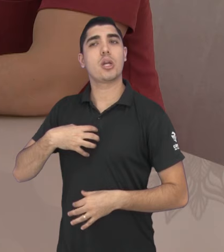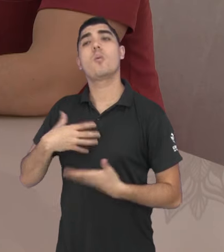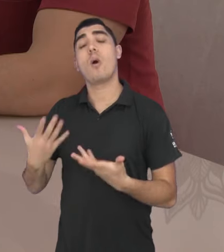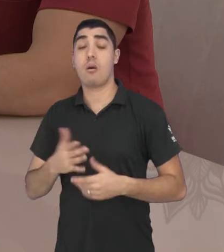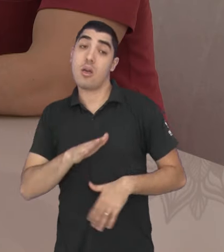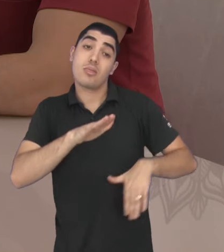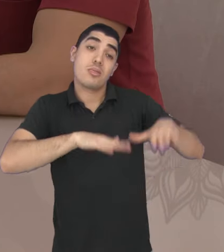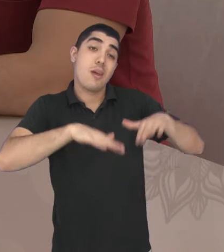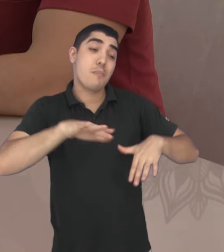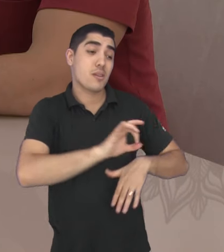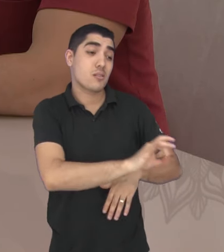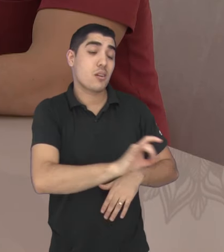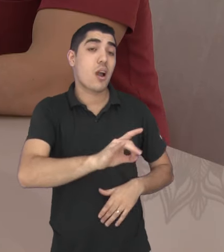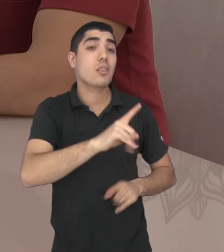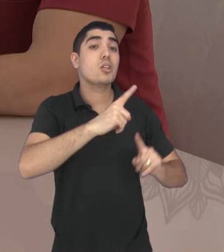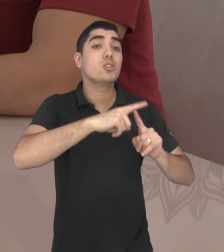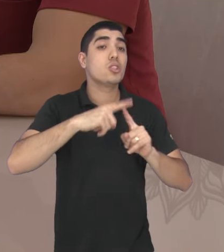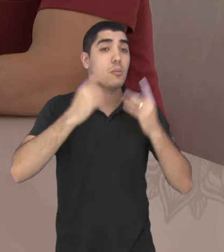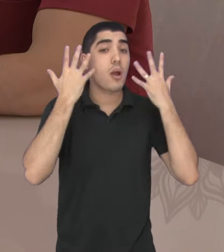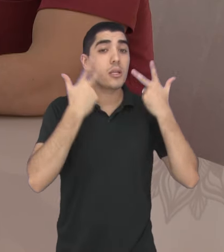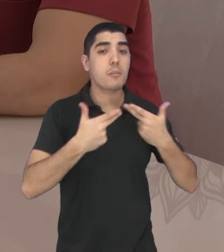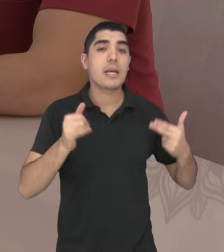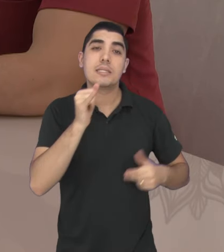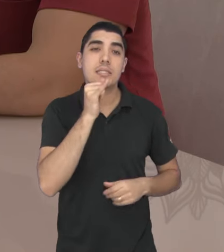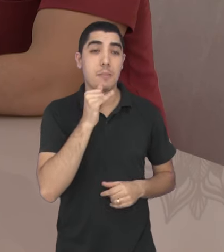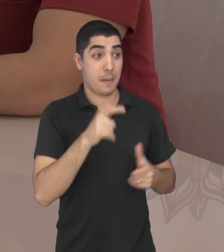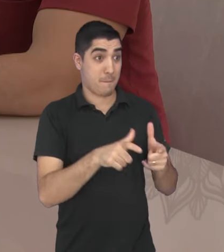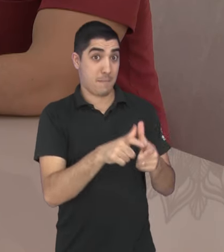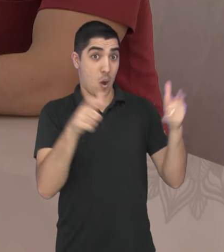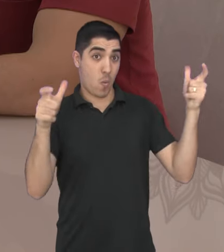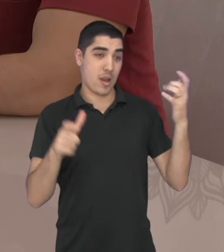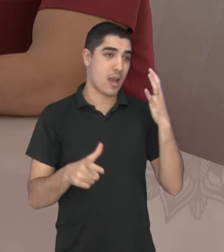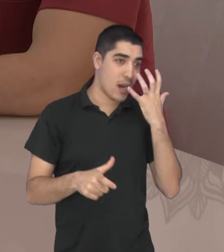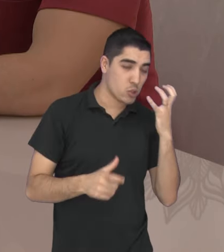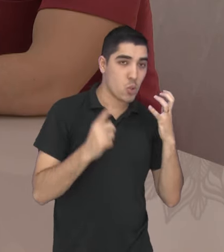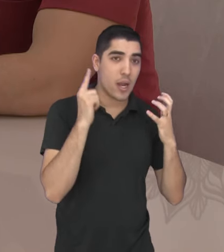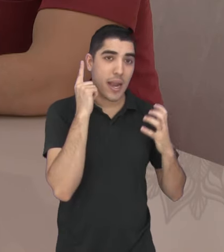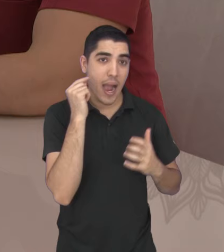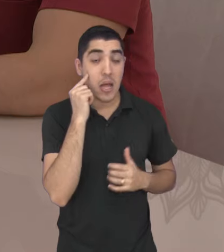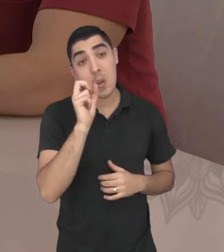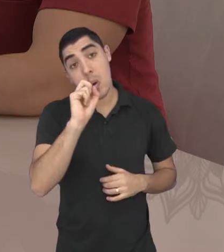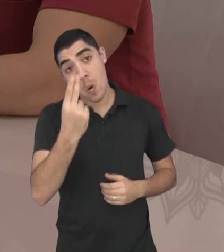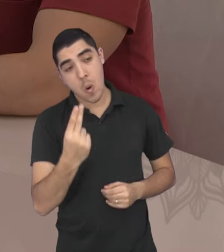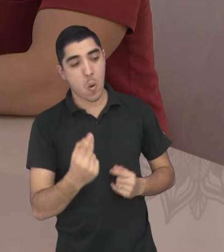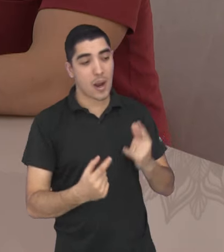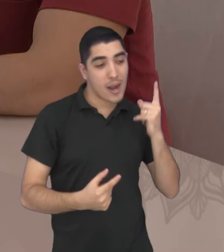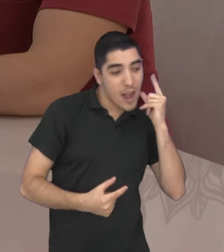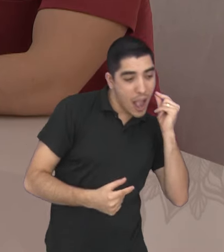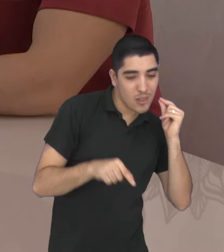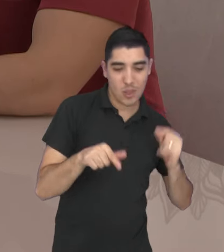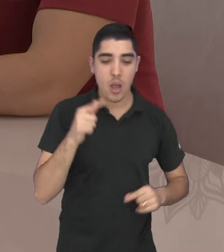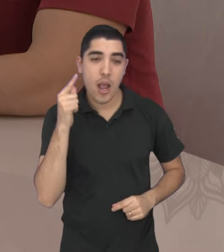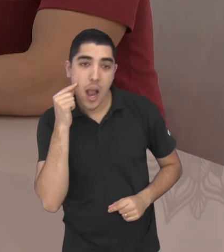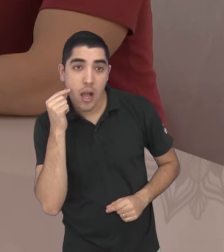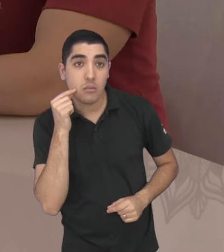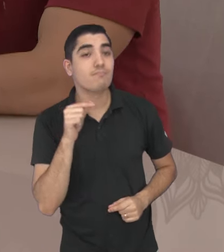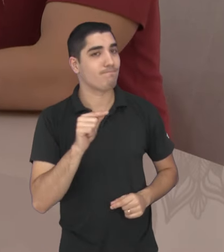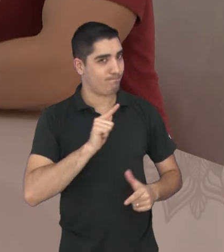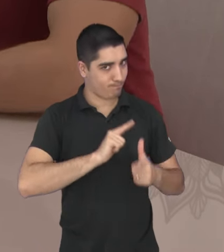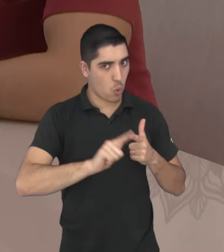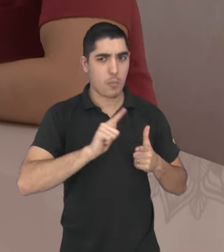exemplo, quando a gente fala, o mais comum que o pessoal tem é cachorro e gato. Sim. Ou mesmo gato com gato. É um problema. Porque